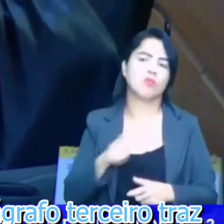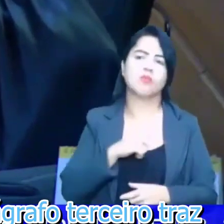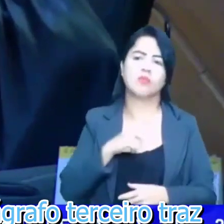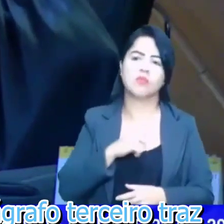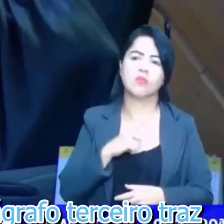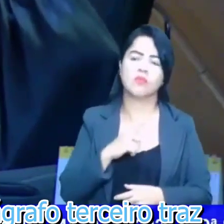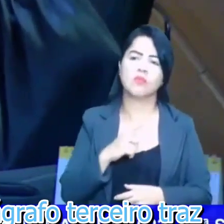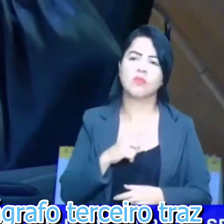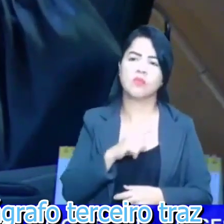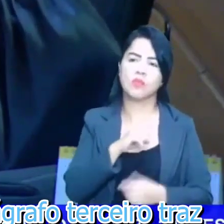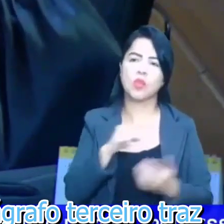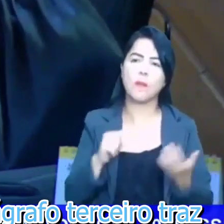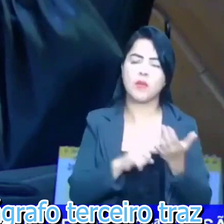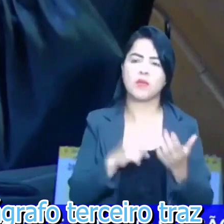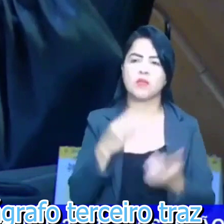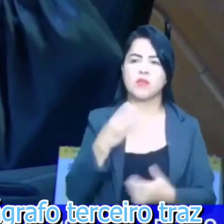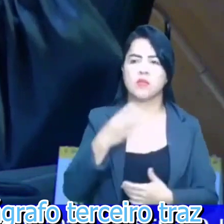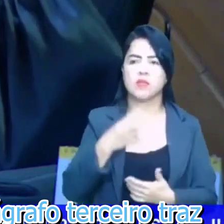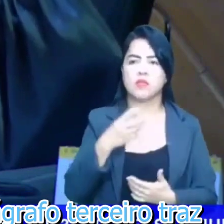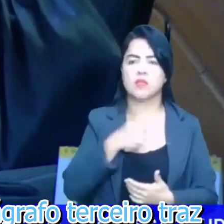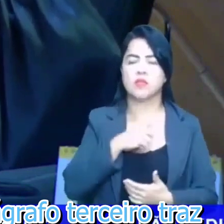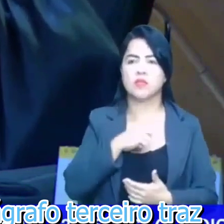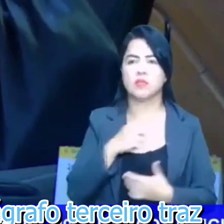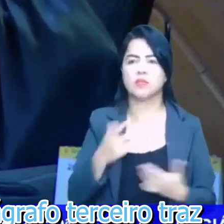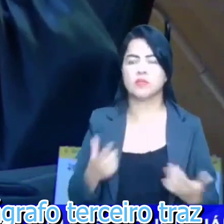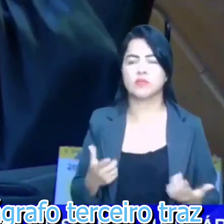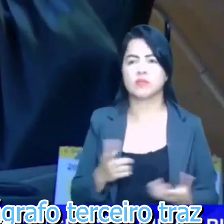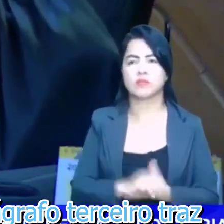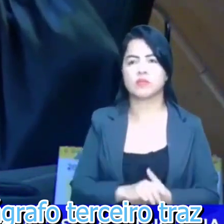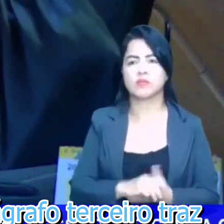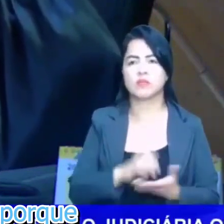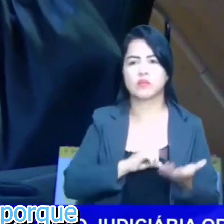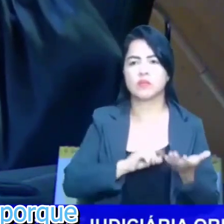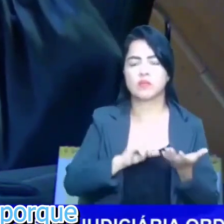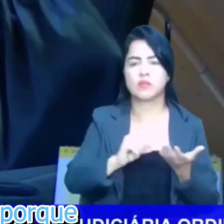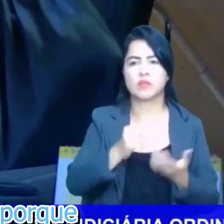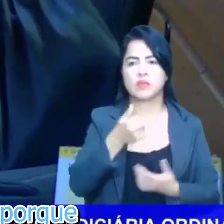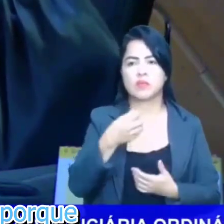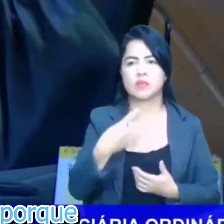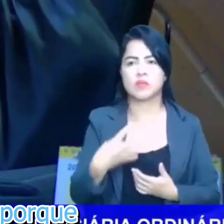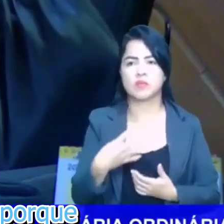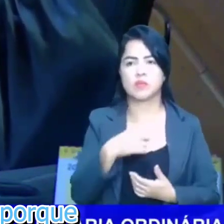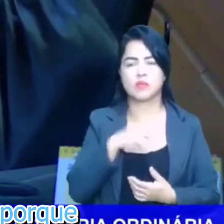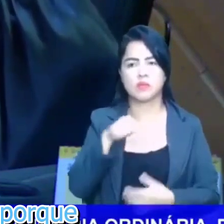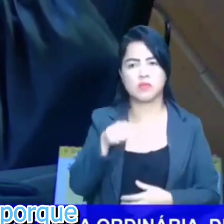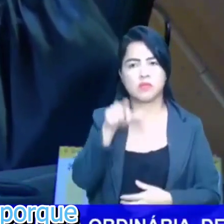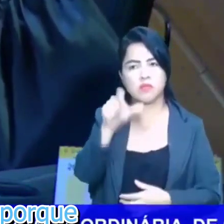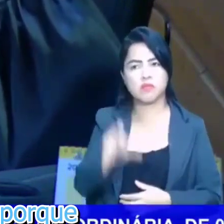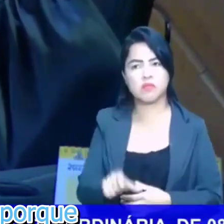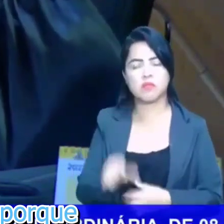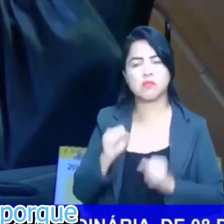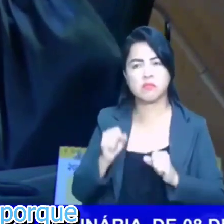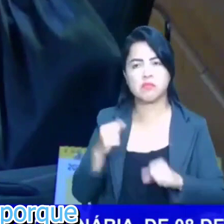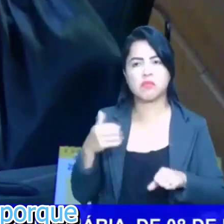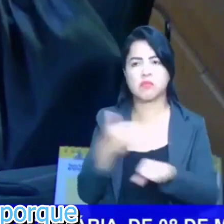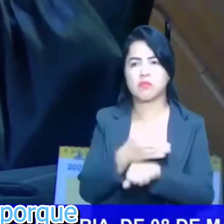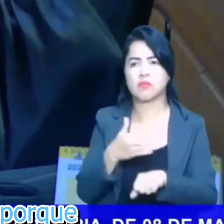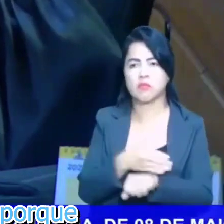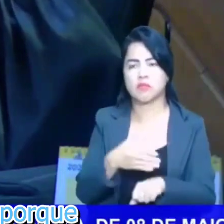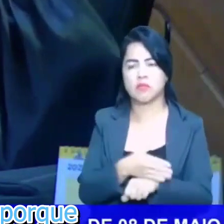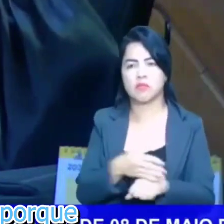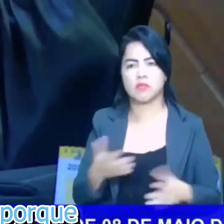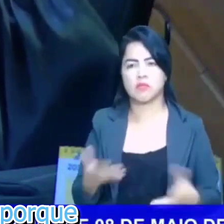que o parágrafo 3º traz, né, no artigo 14, que essa pessoa possa participar,